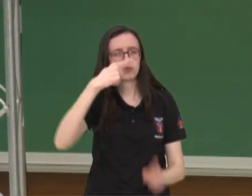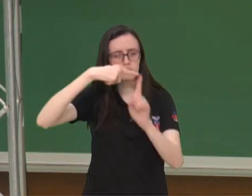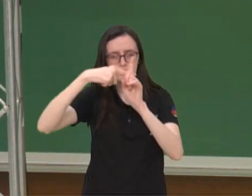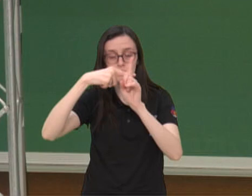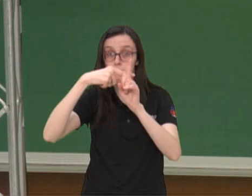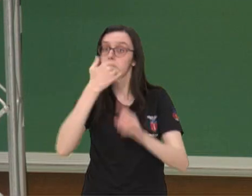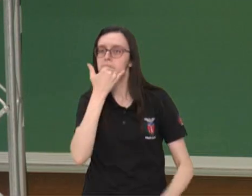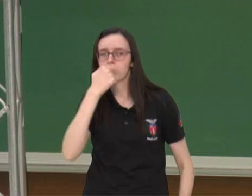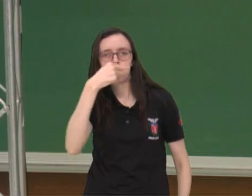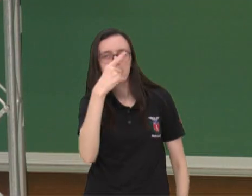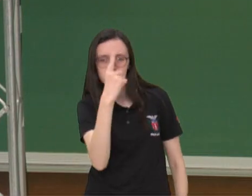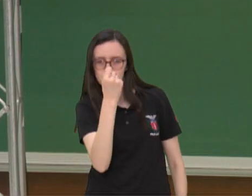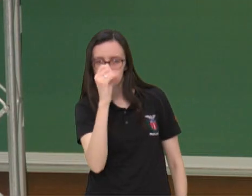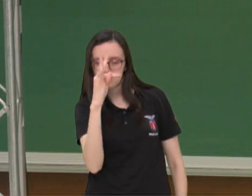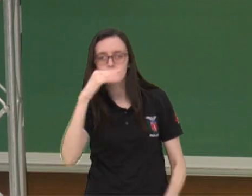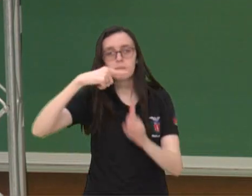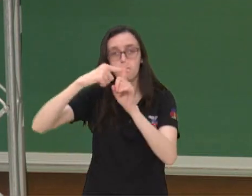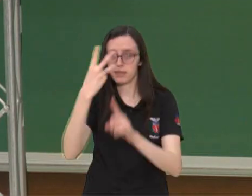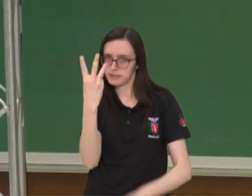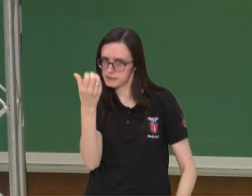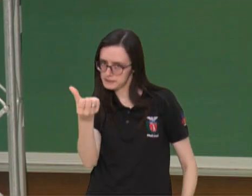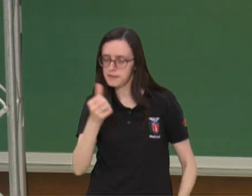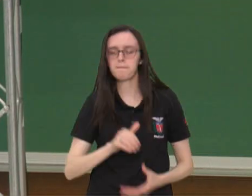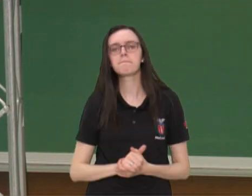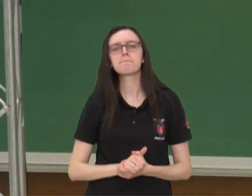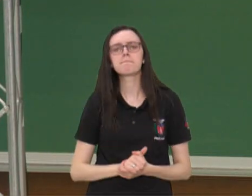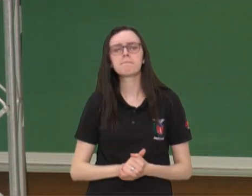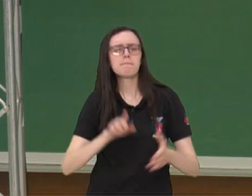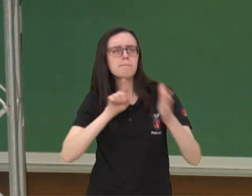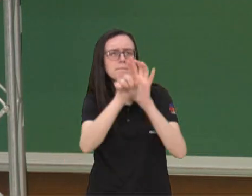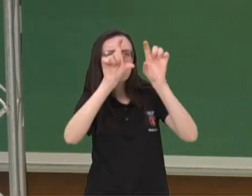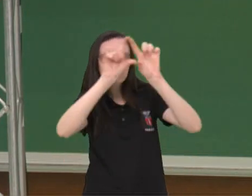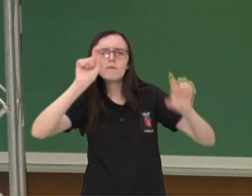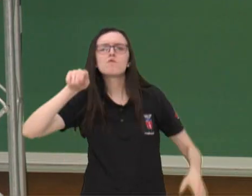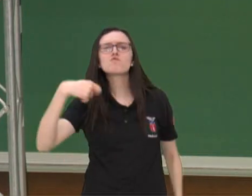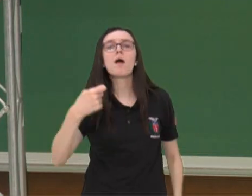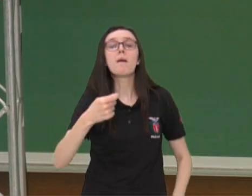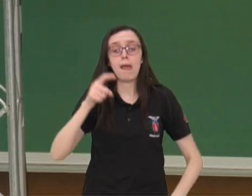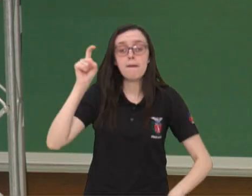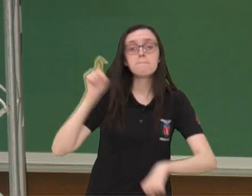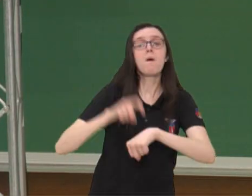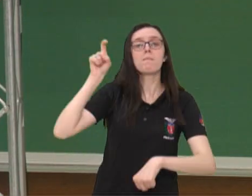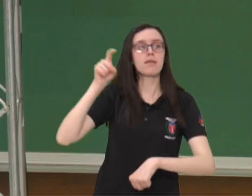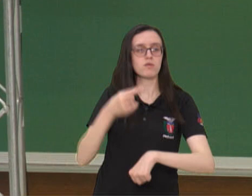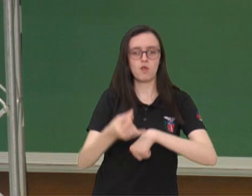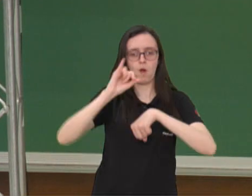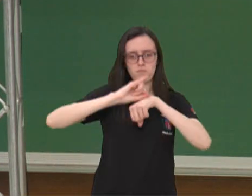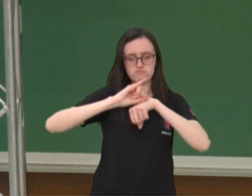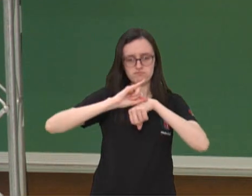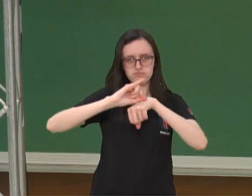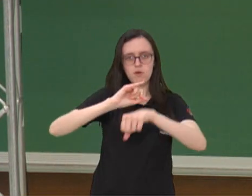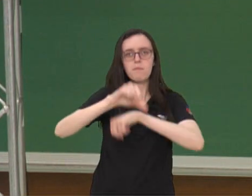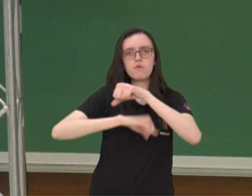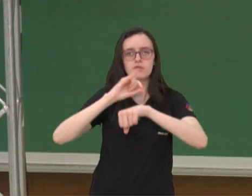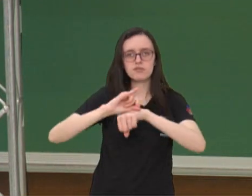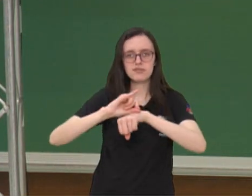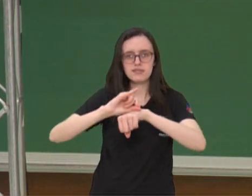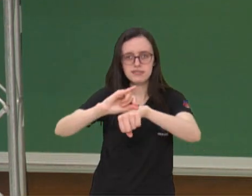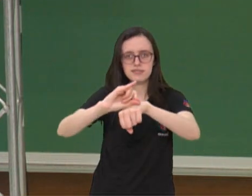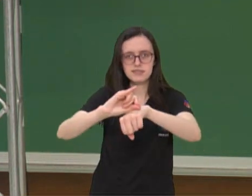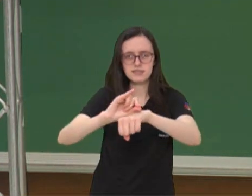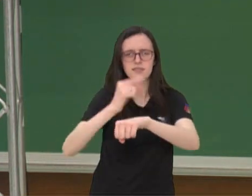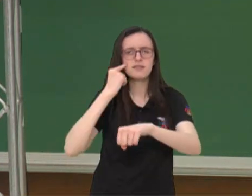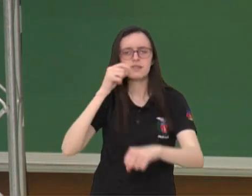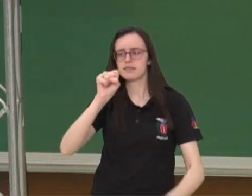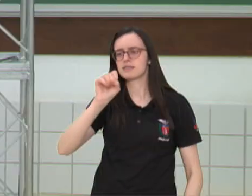mais 36. E a pergunta é em relação ao instante em que o móvel muda de sentido. Vamos